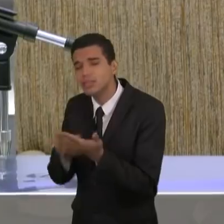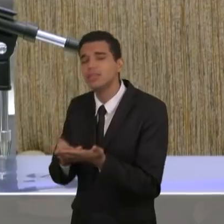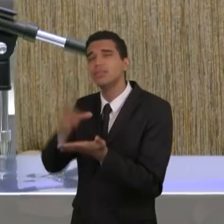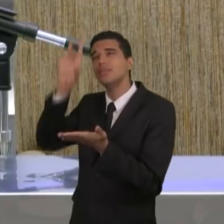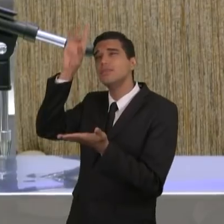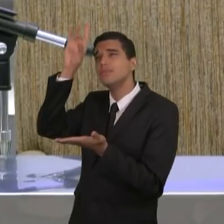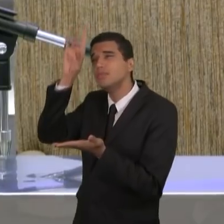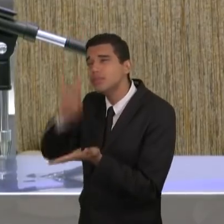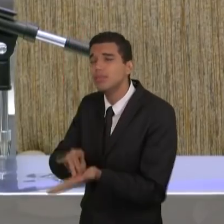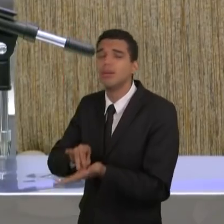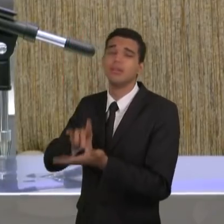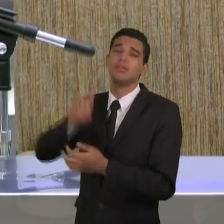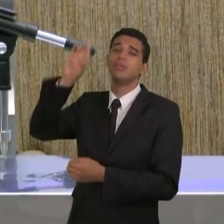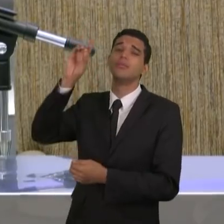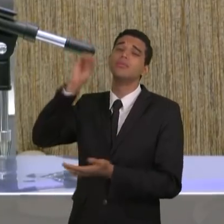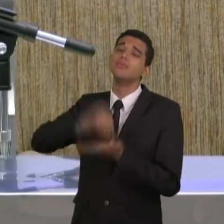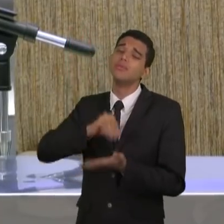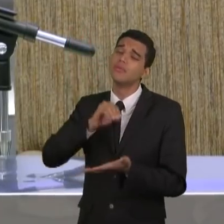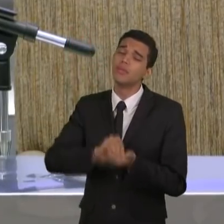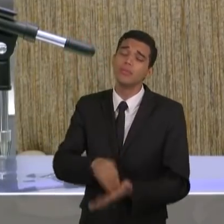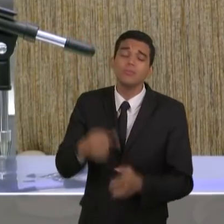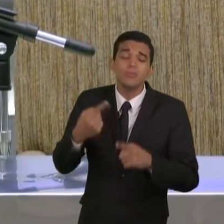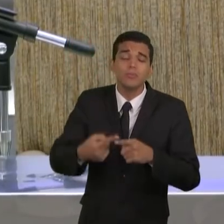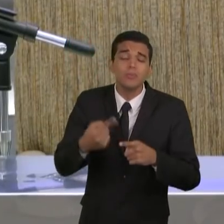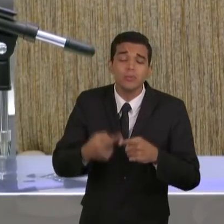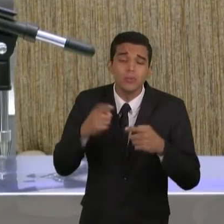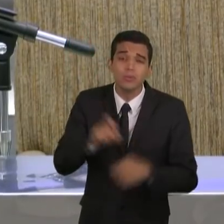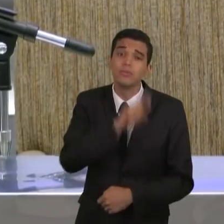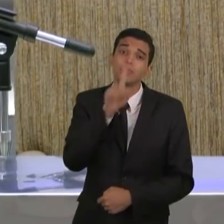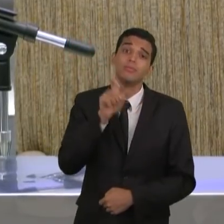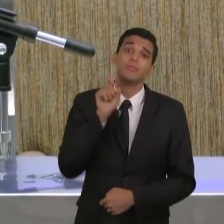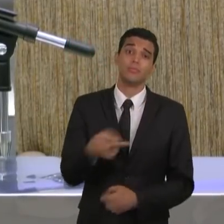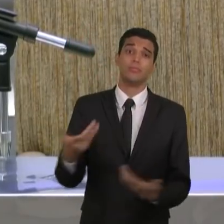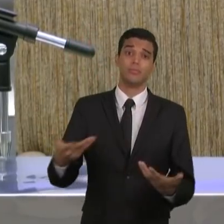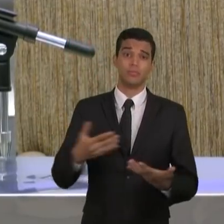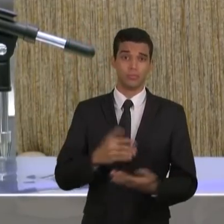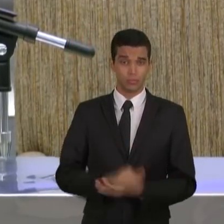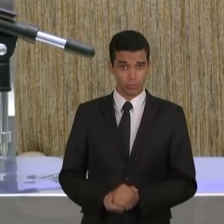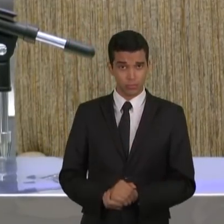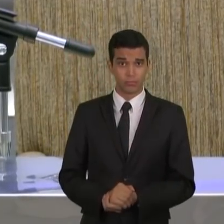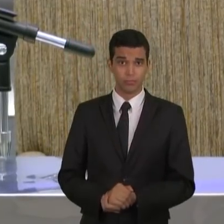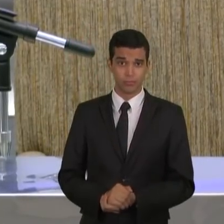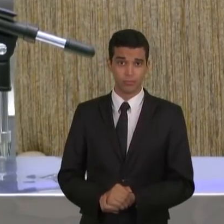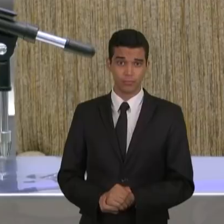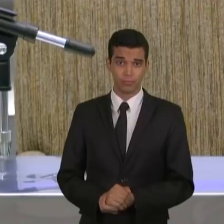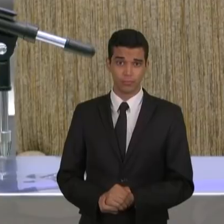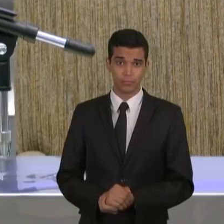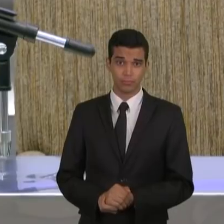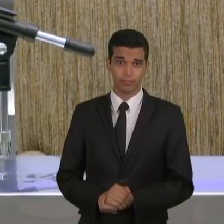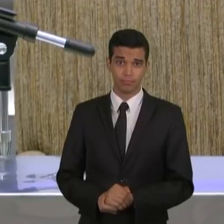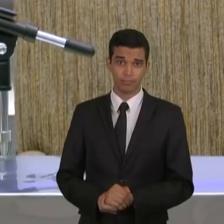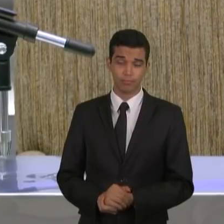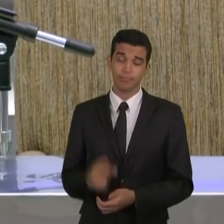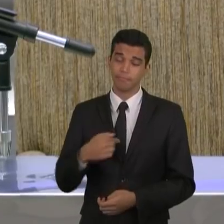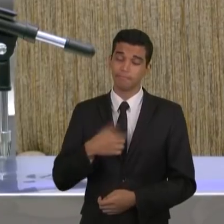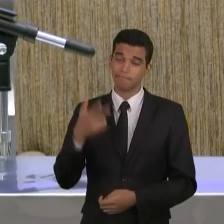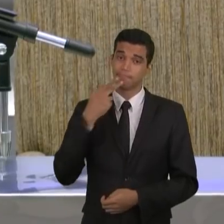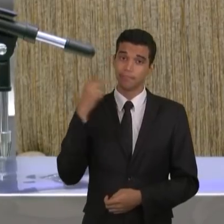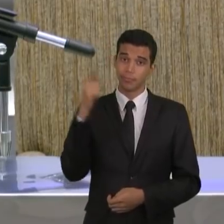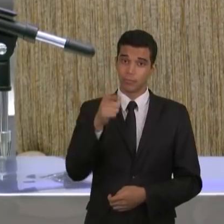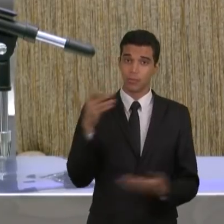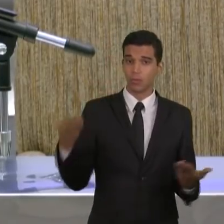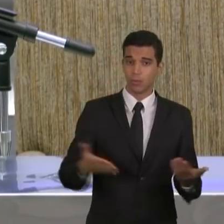na sua e na minha vida Oi eu gostaria de lhe dizer esta noite o que